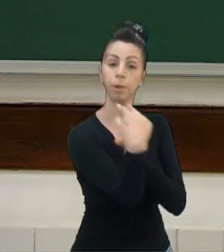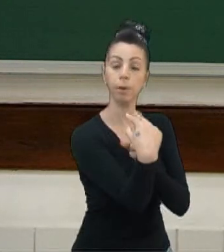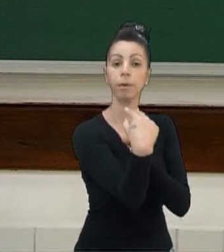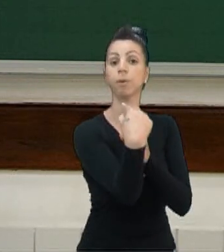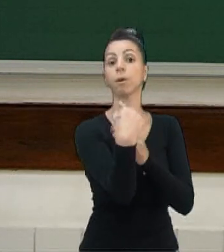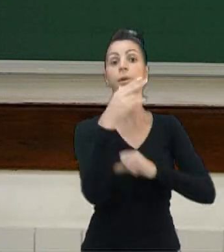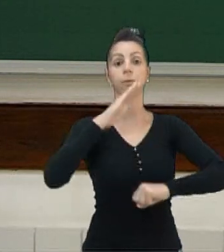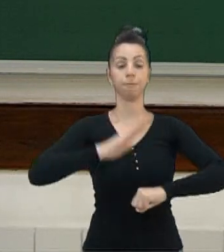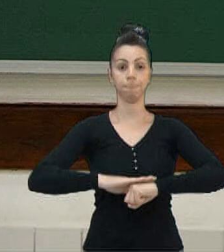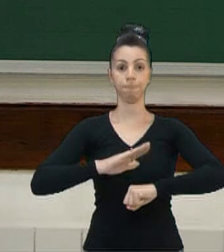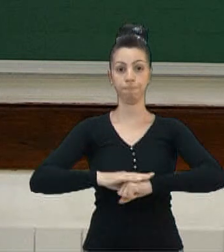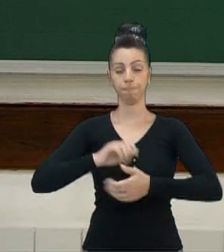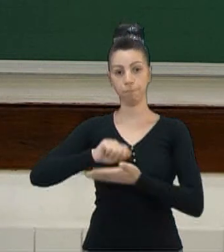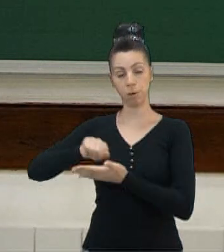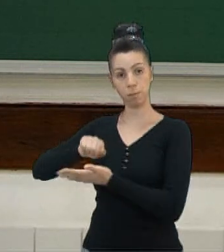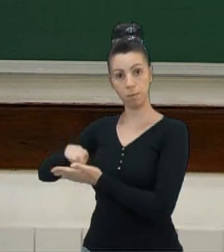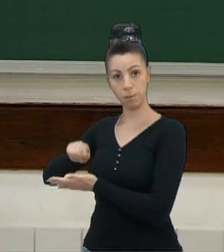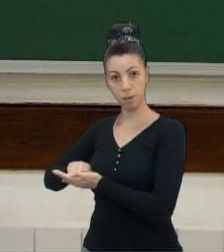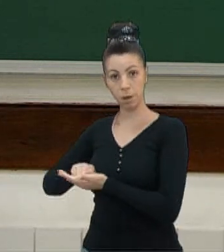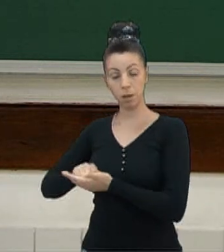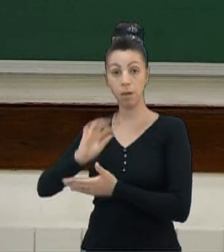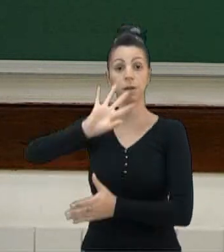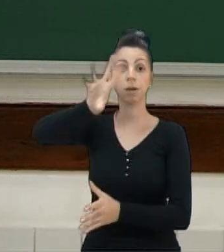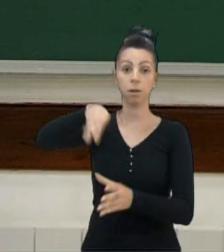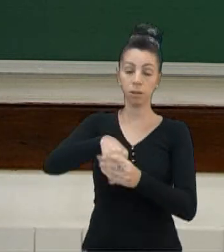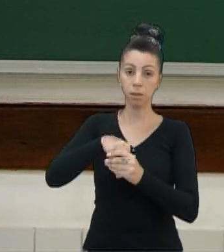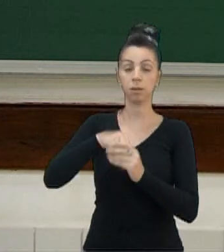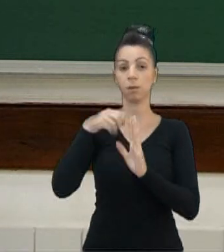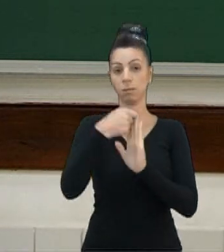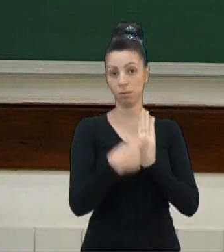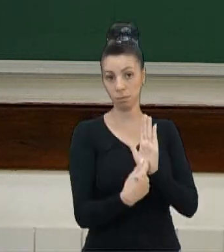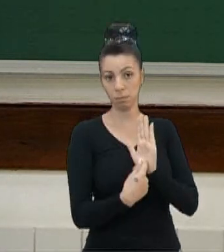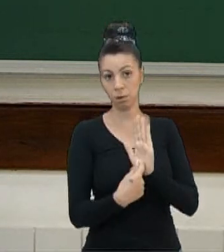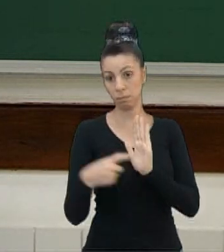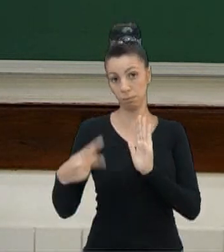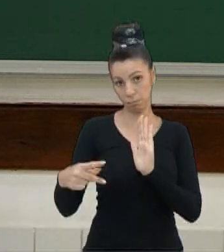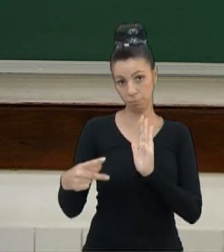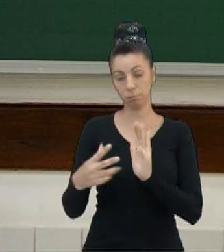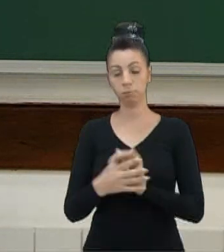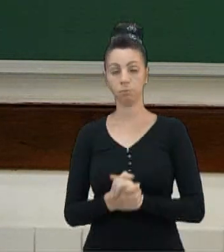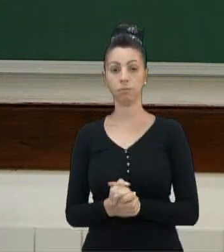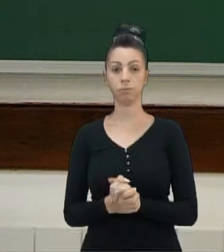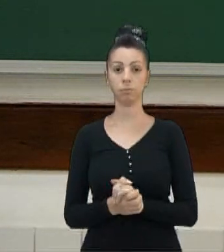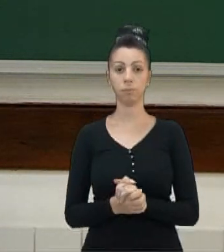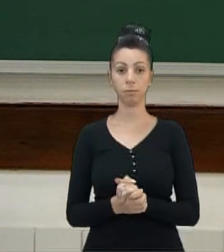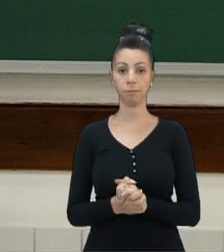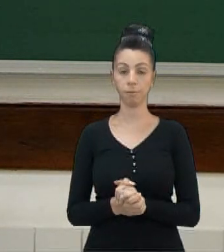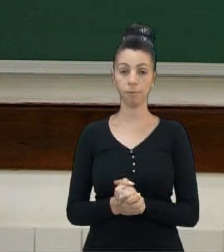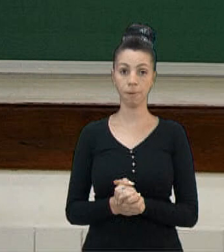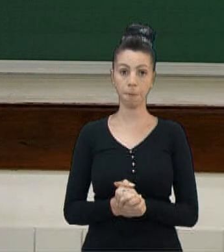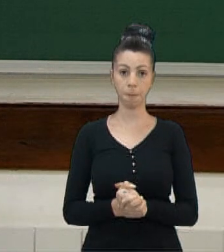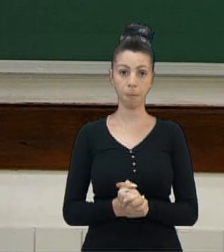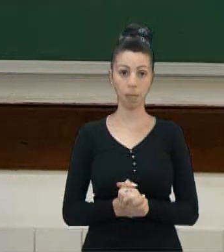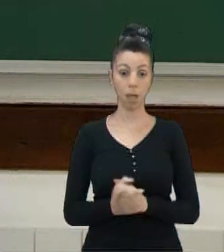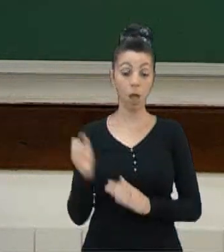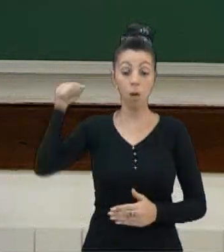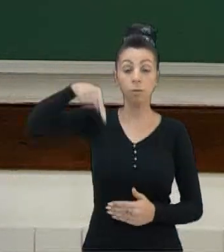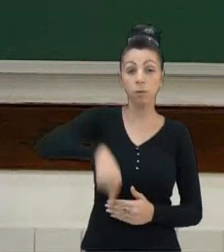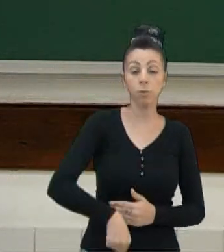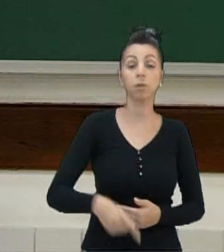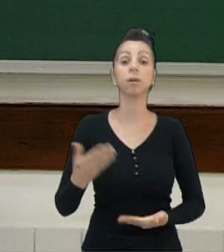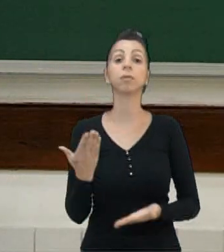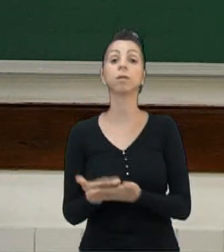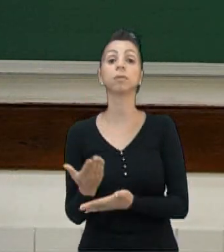poeta, daquele artista, dentro do texto dele, certo? E nessa aula, a professora vai fechar, revisando o gênero